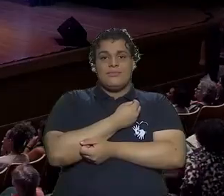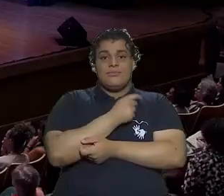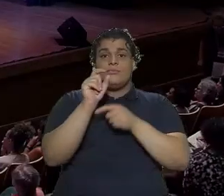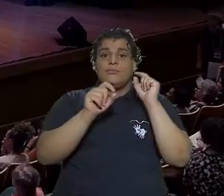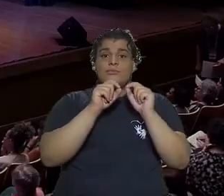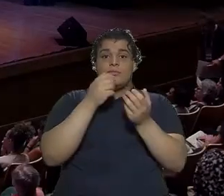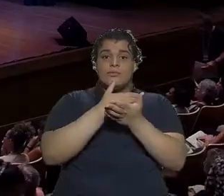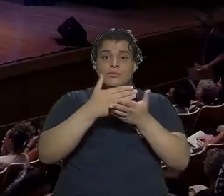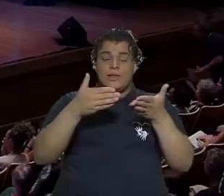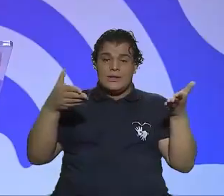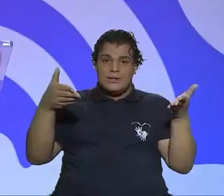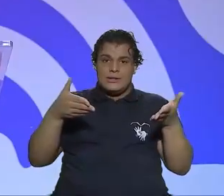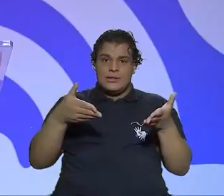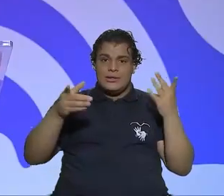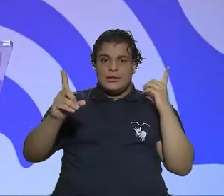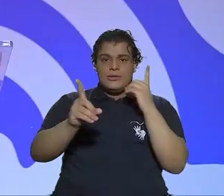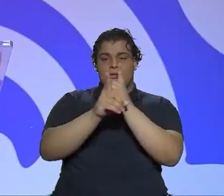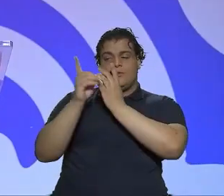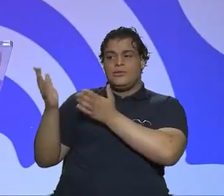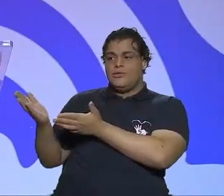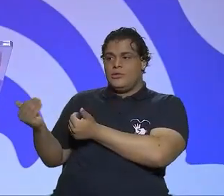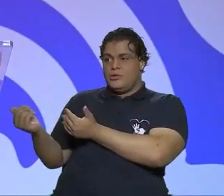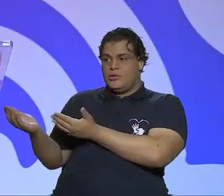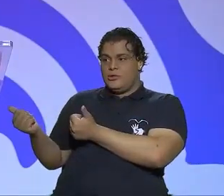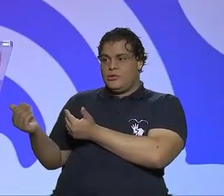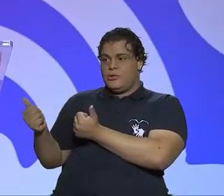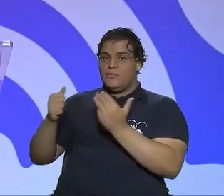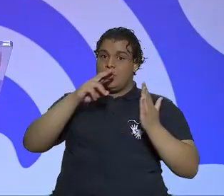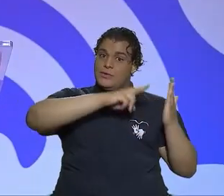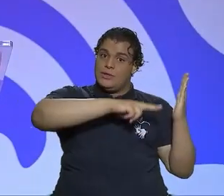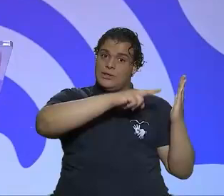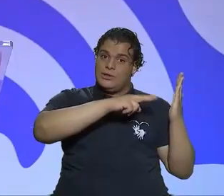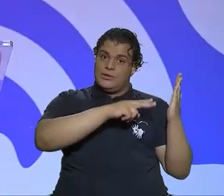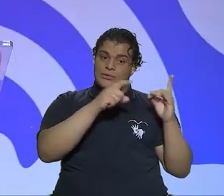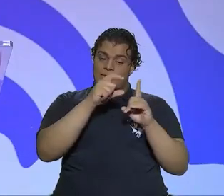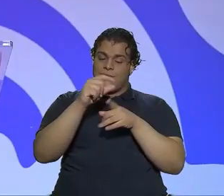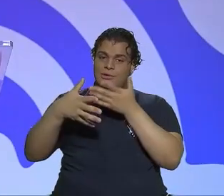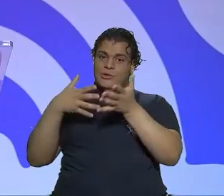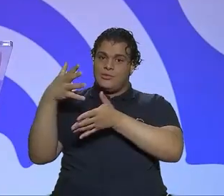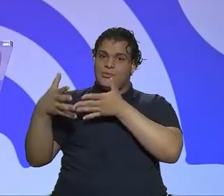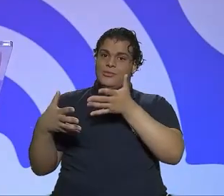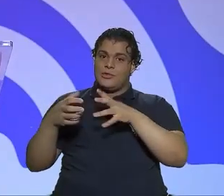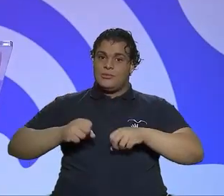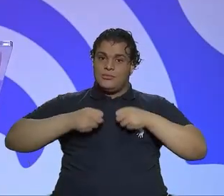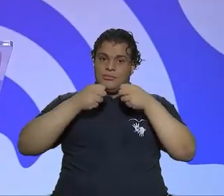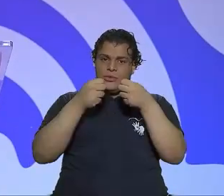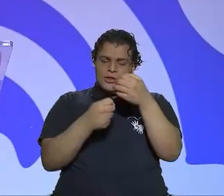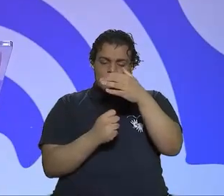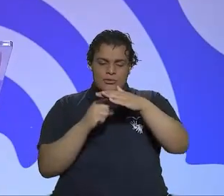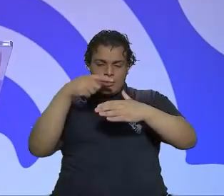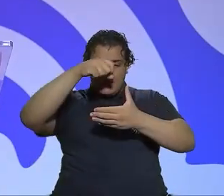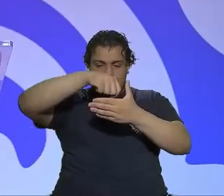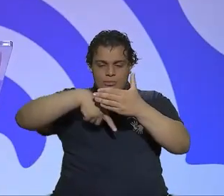O que nasce aqui, no encontro de jovens com a leitura e a palavra, pode florescer muito além